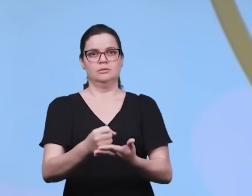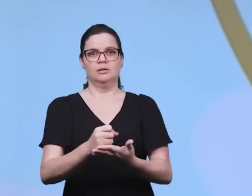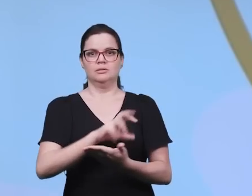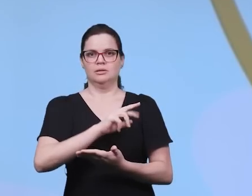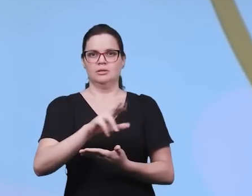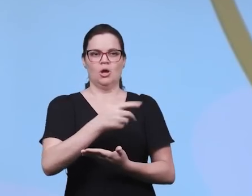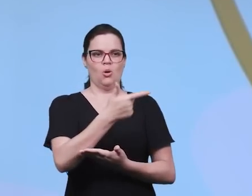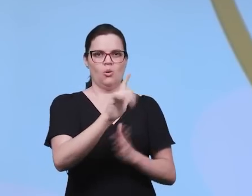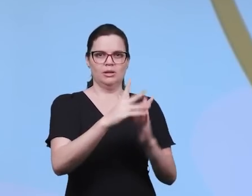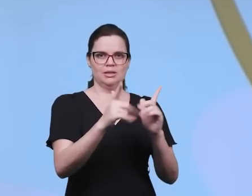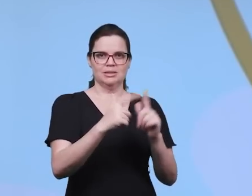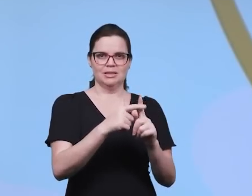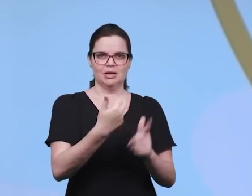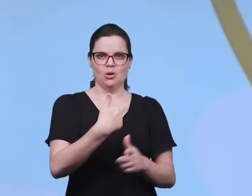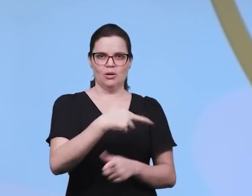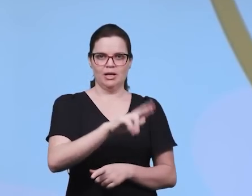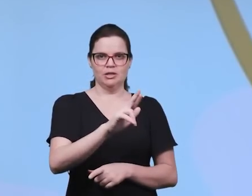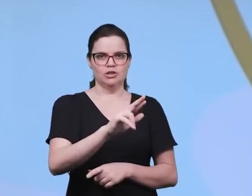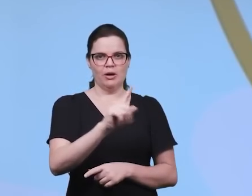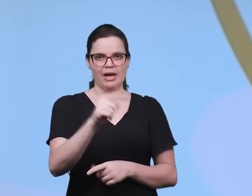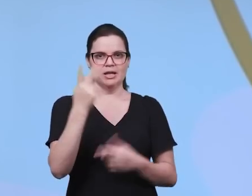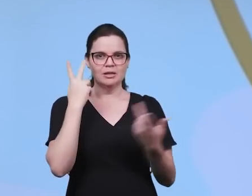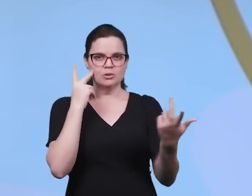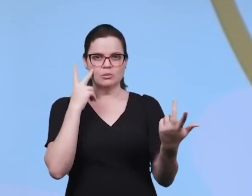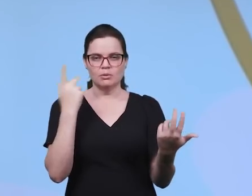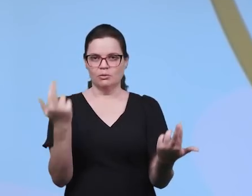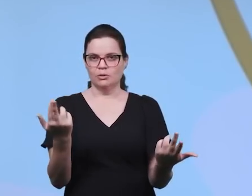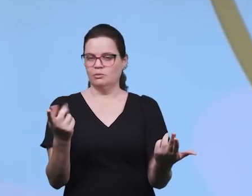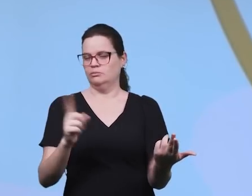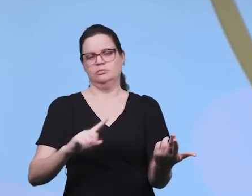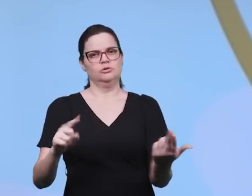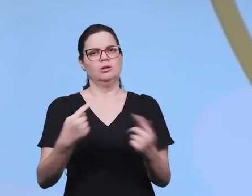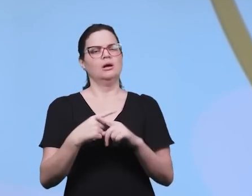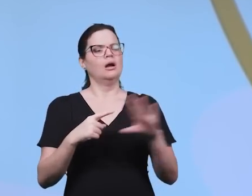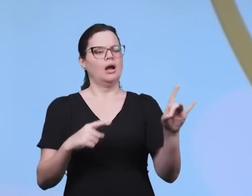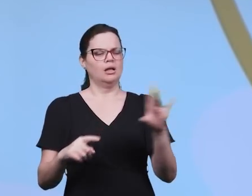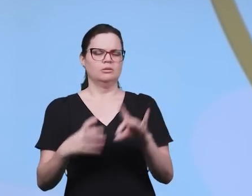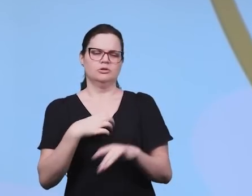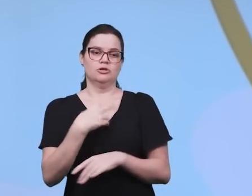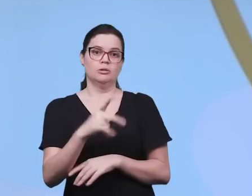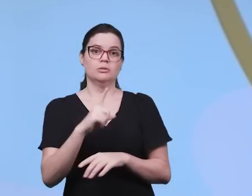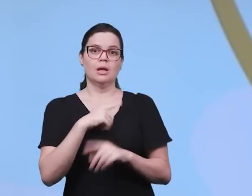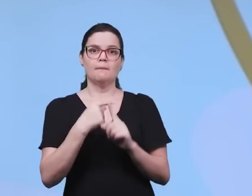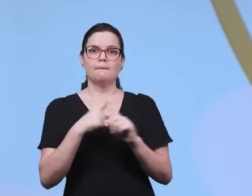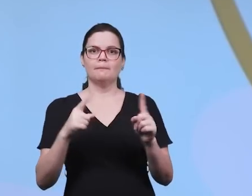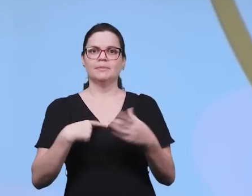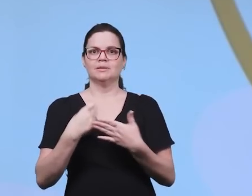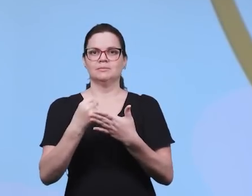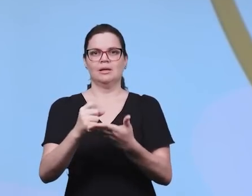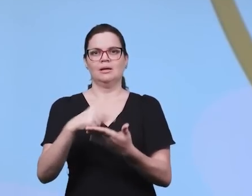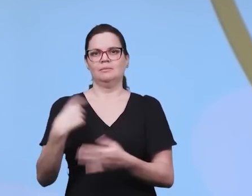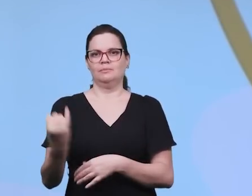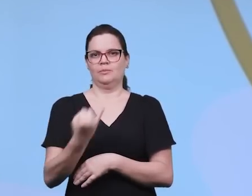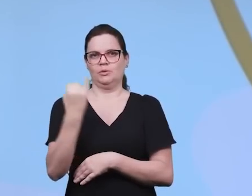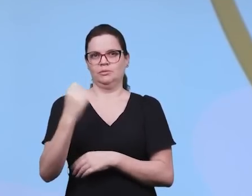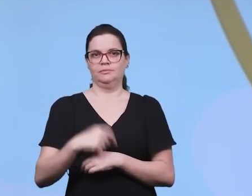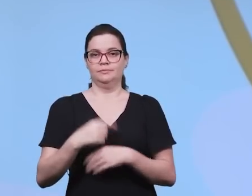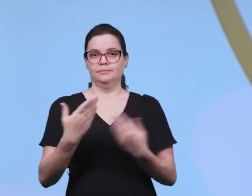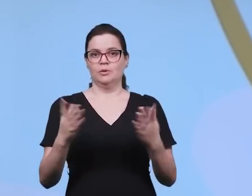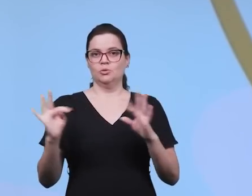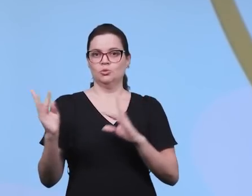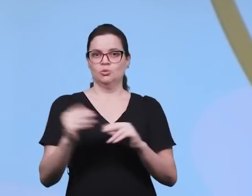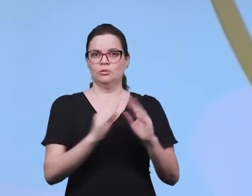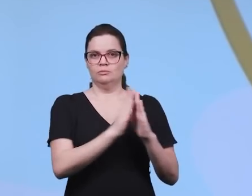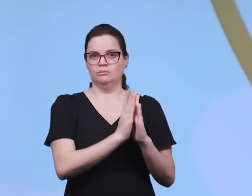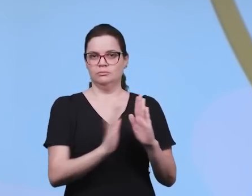ela não é comum em todas as igrejas, em outras denominações. Mas existe, obviamente, cada uma do seu jeito, mas a assistência, ela é pontual. Então,